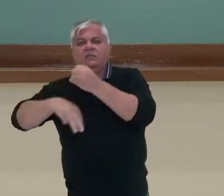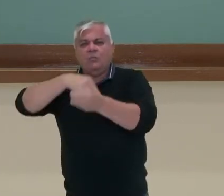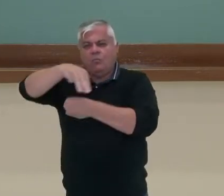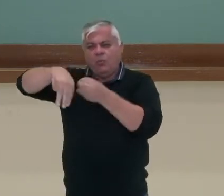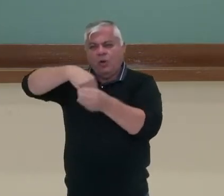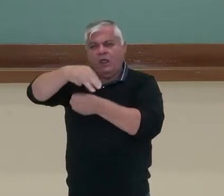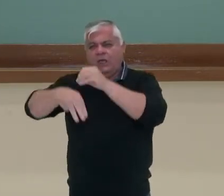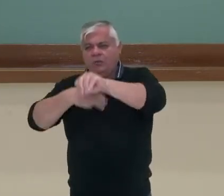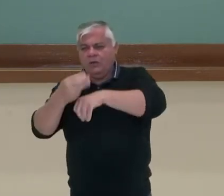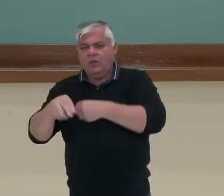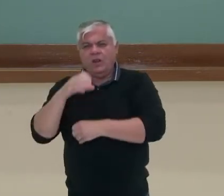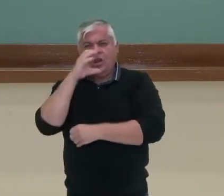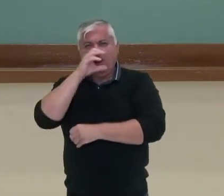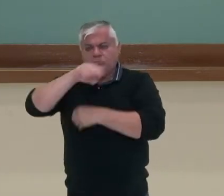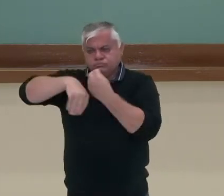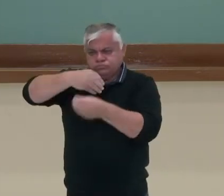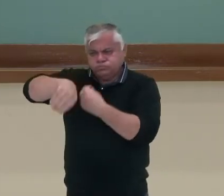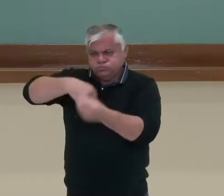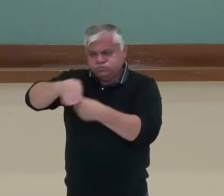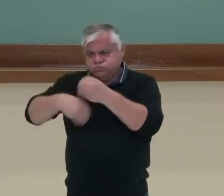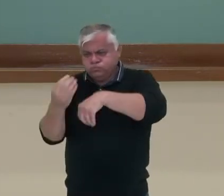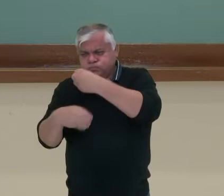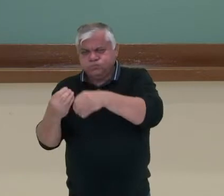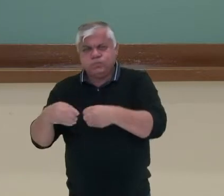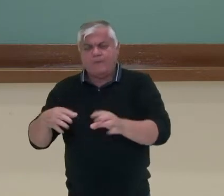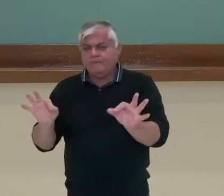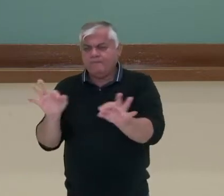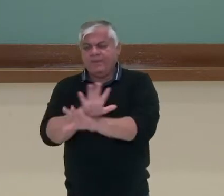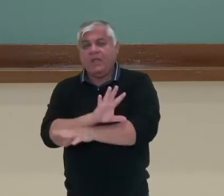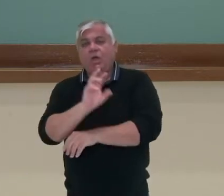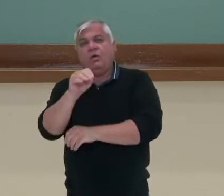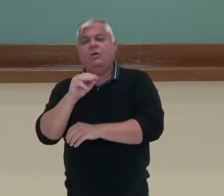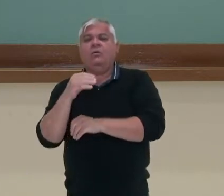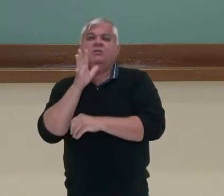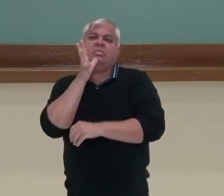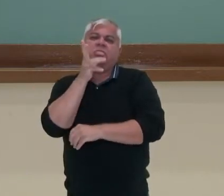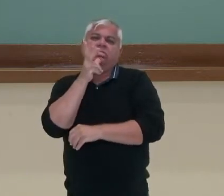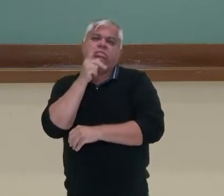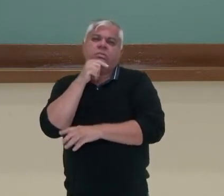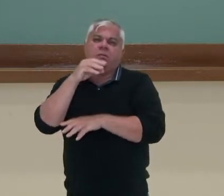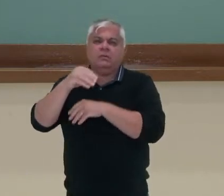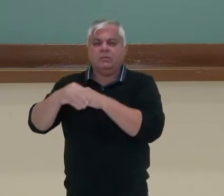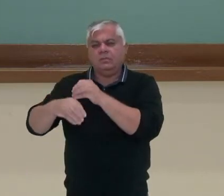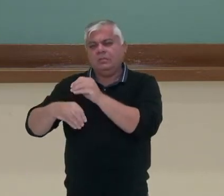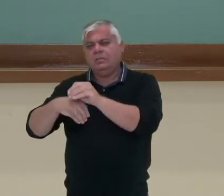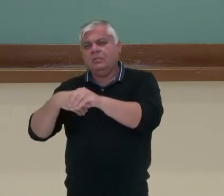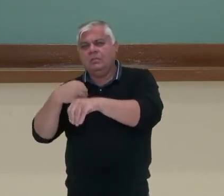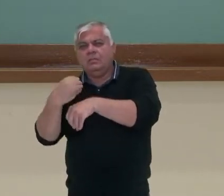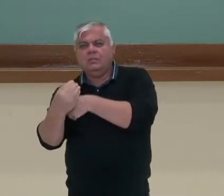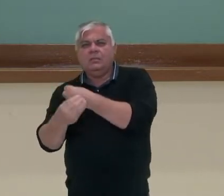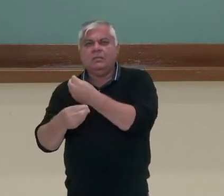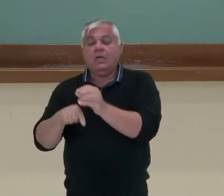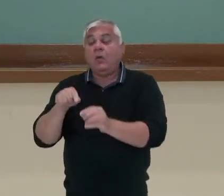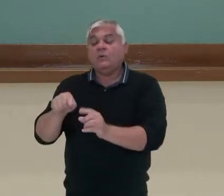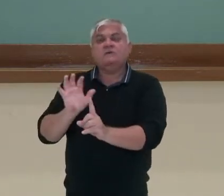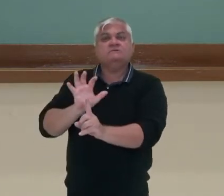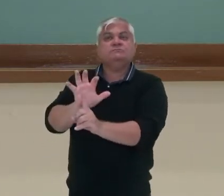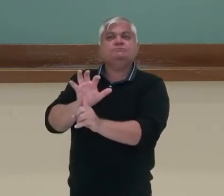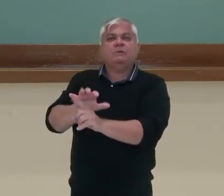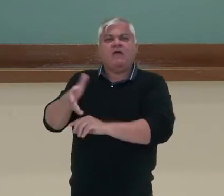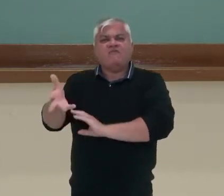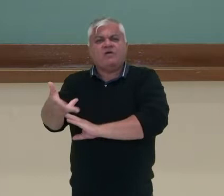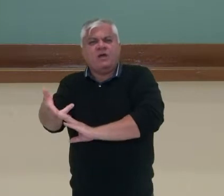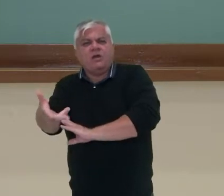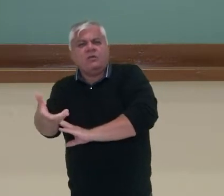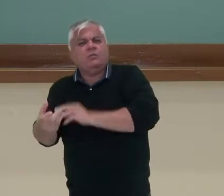o quão rápido uma reação química vai acontecer ou quão devagar ela vai acontecer. E quais são as coisas que influenciam essa velocidade